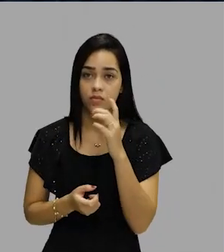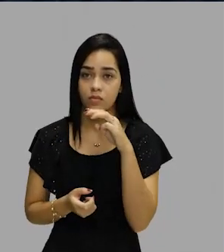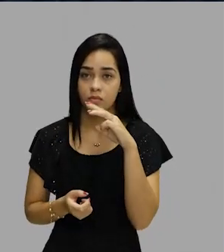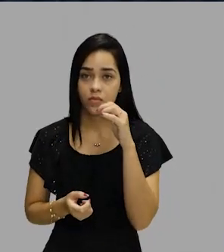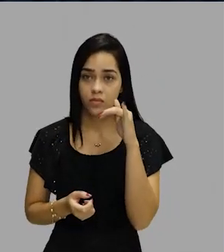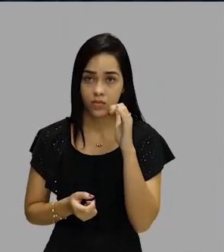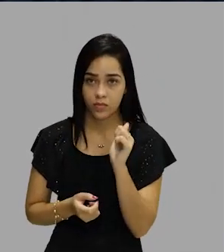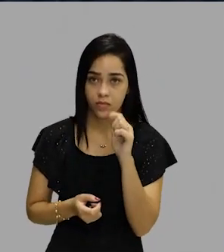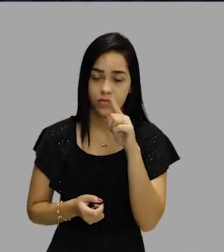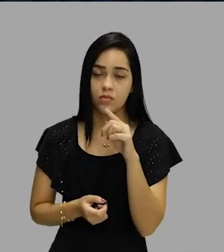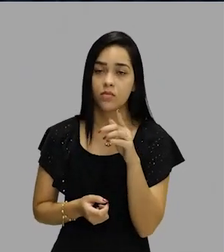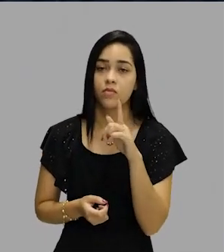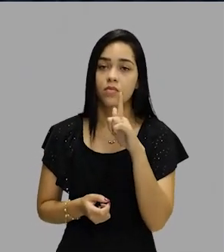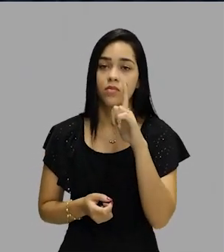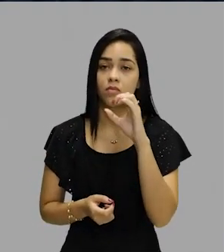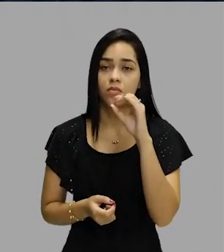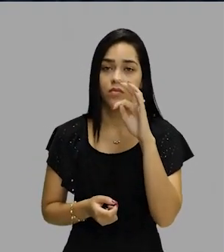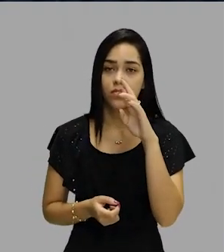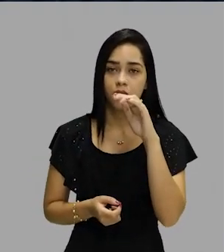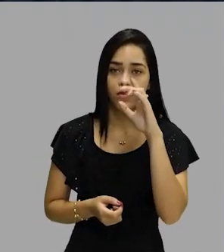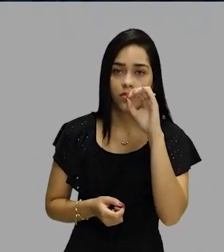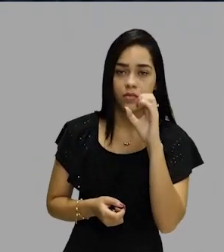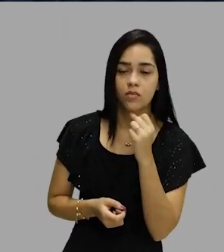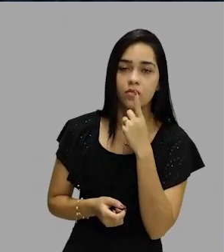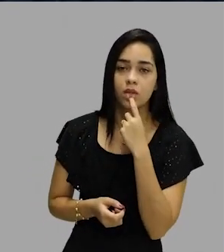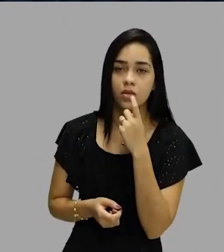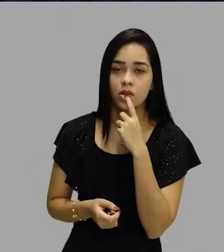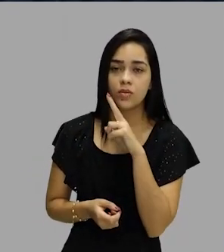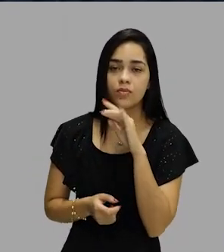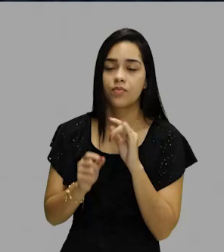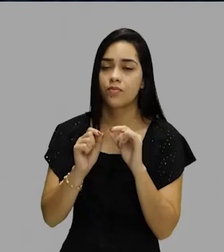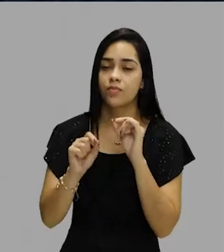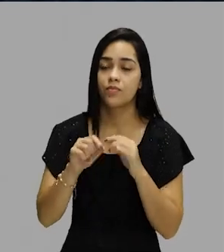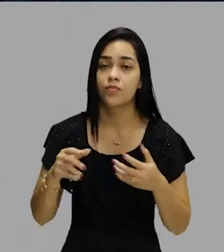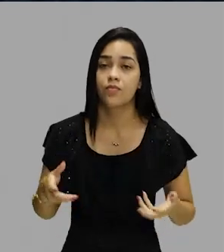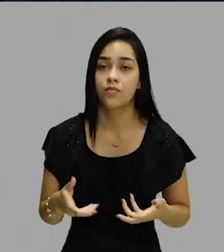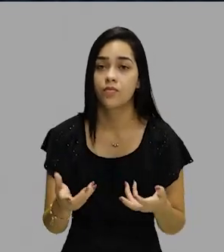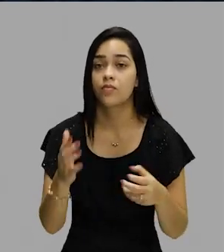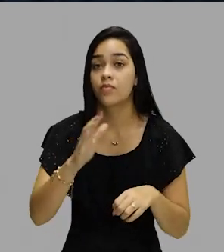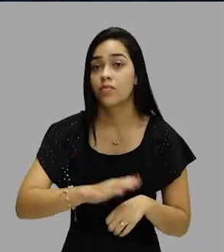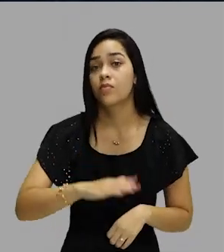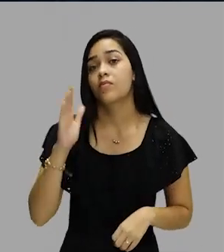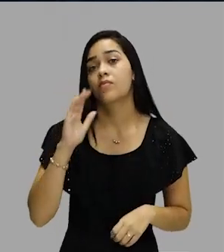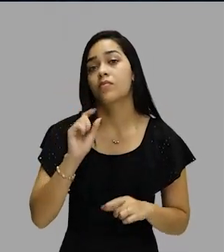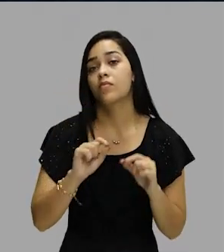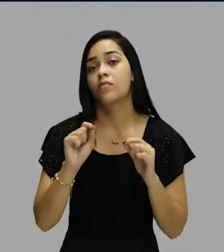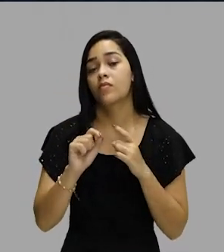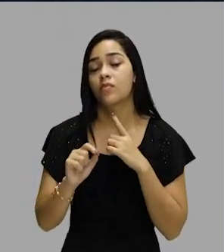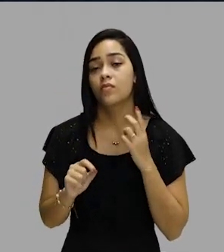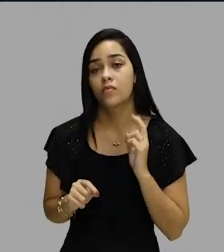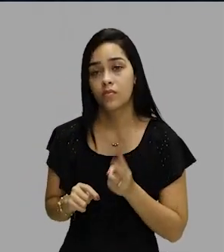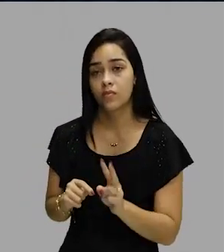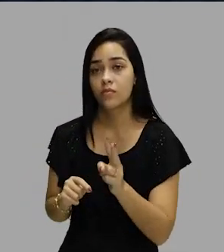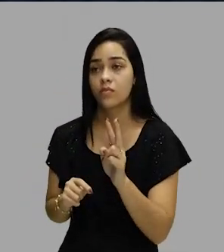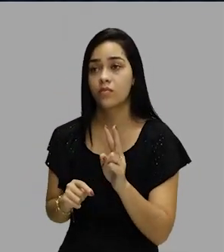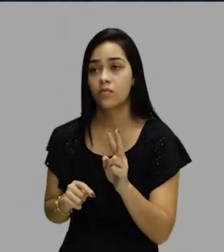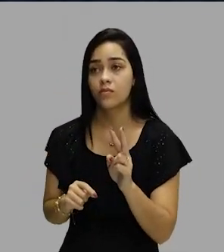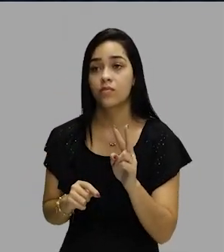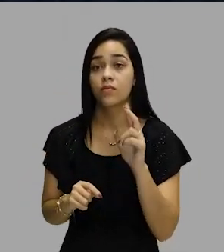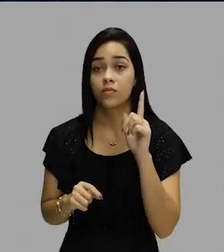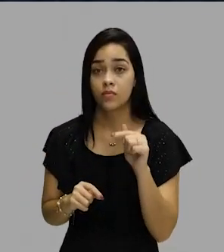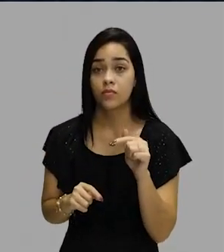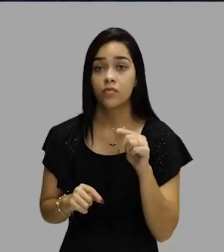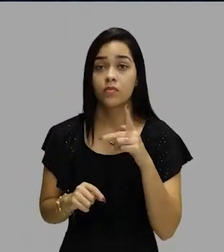são os glóbulos vermelhos, o seu corpo ele vai tentar produzir mais hemácias para manter constante. Isso